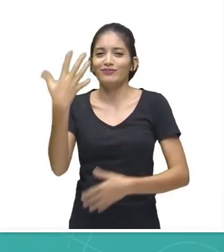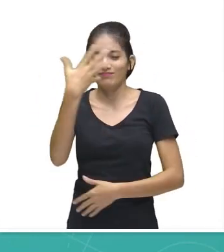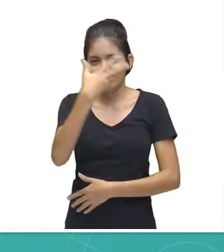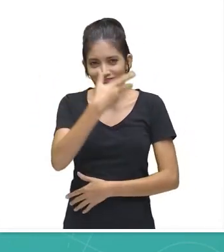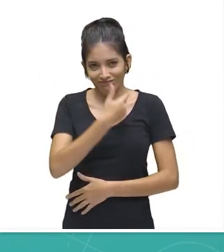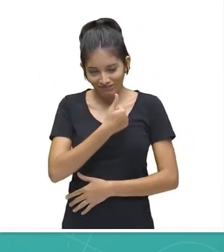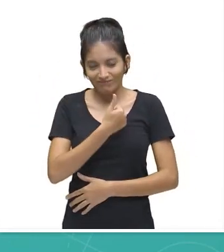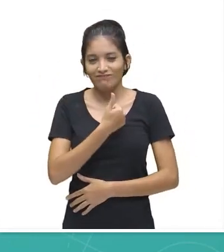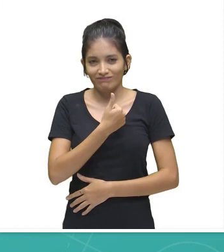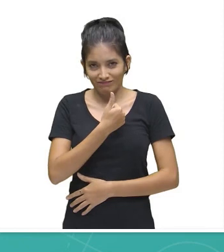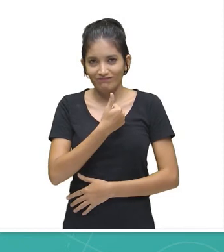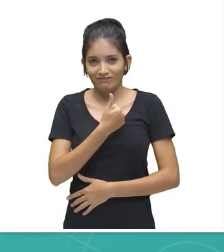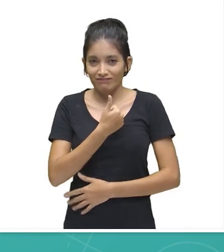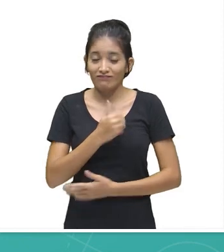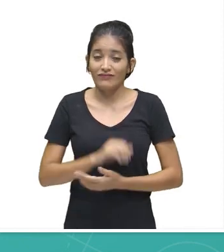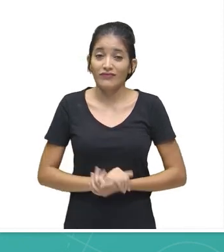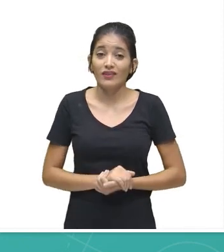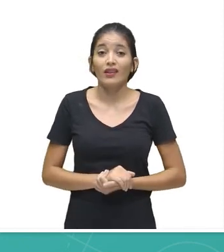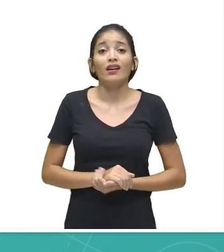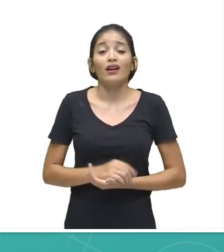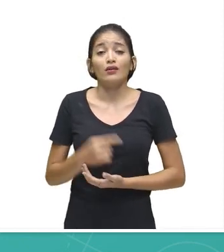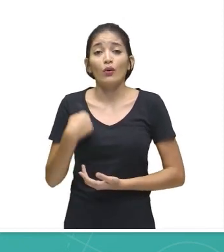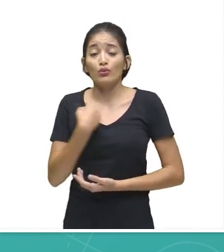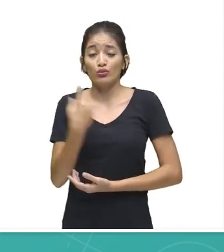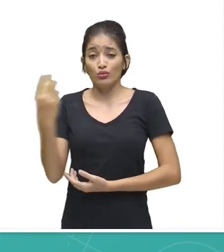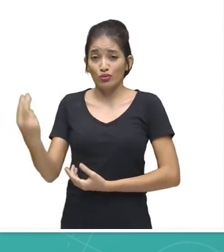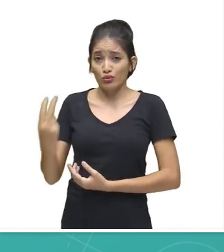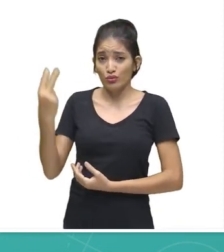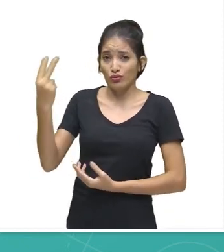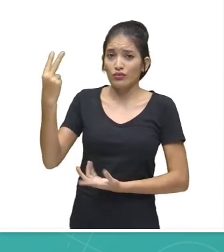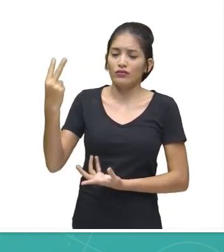uma história onde nossos valores sejam